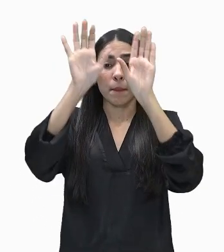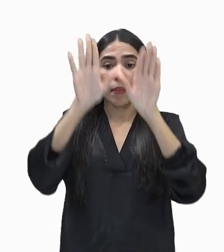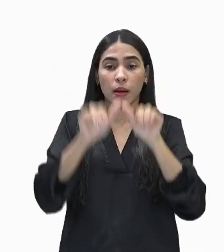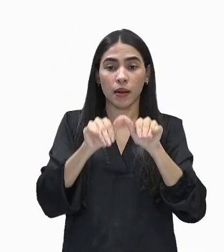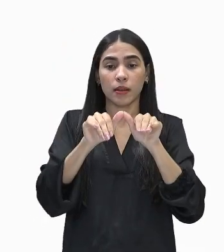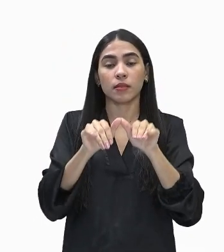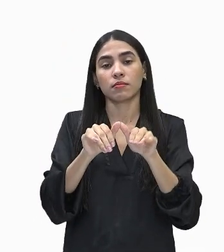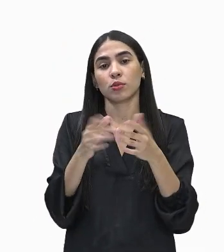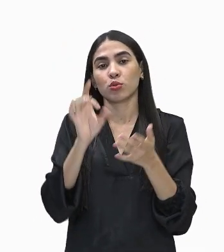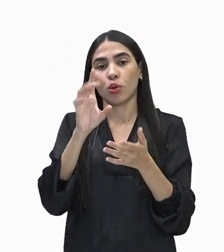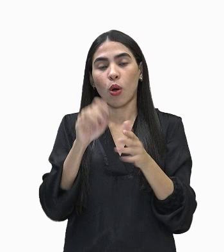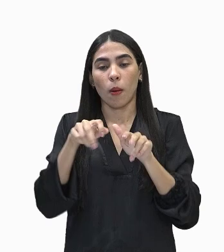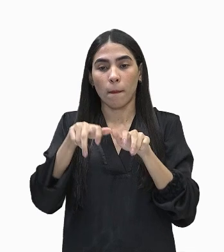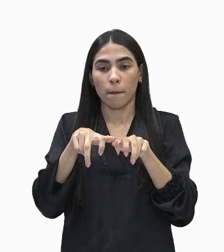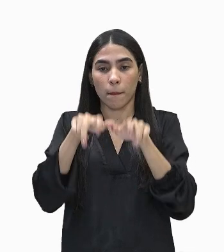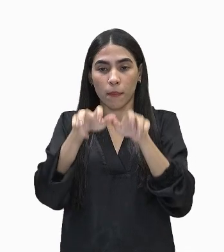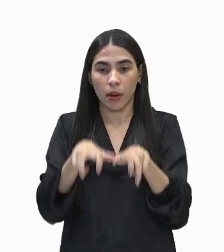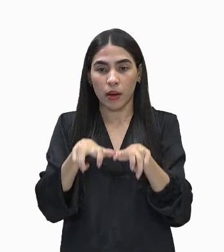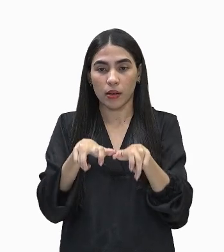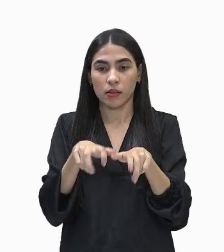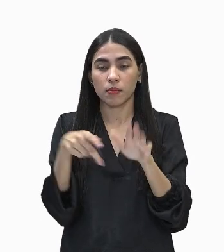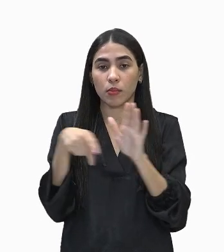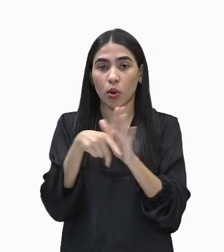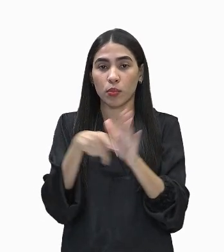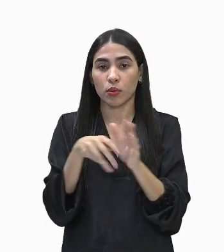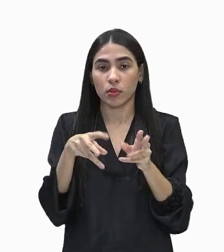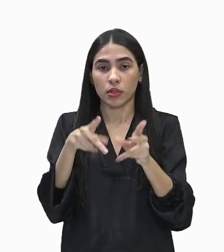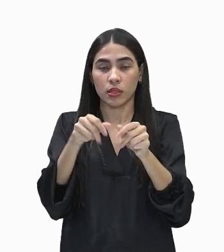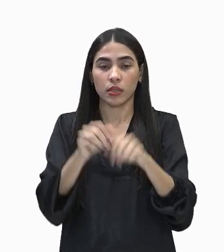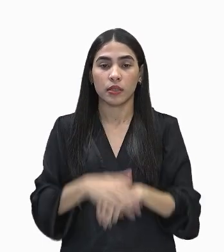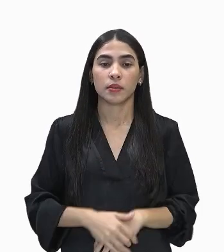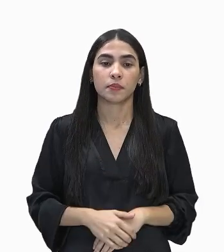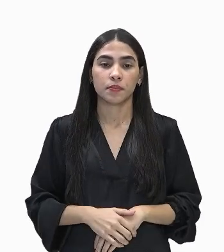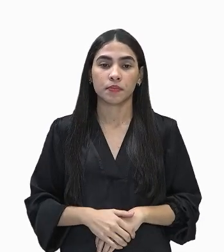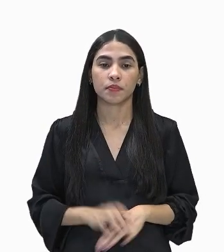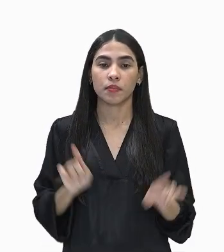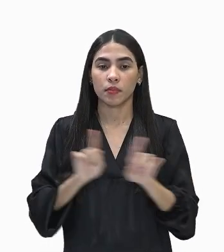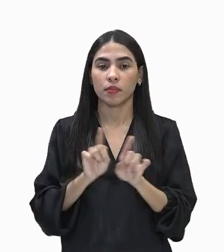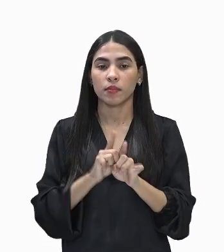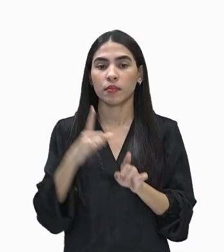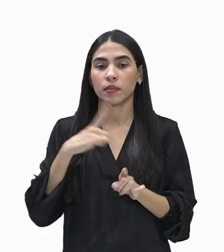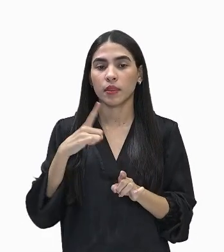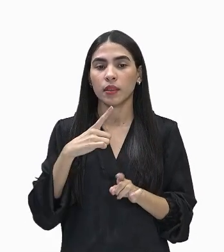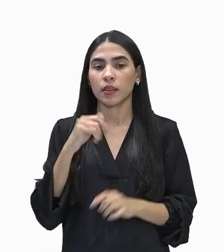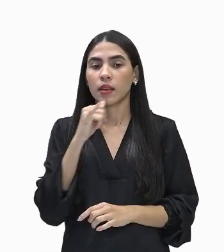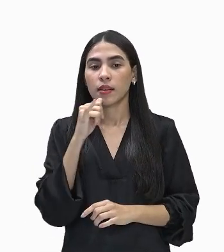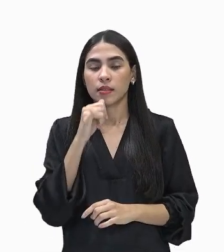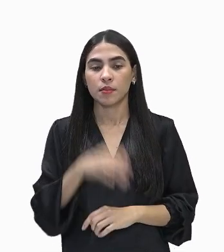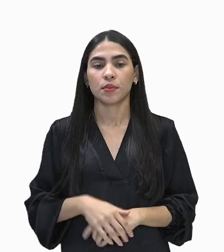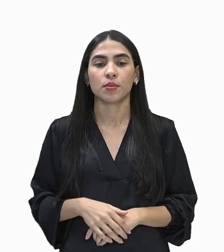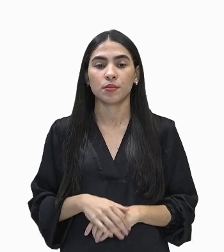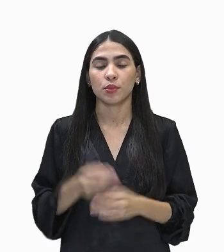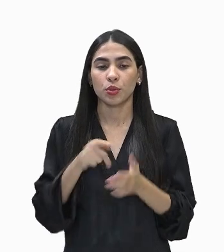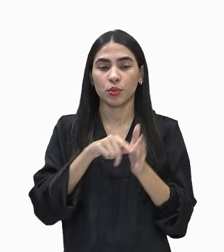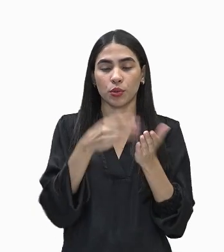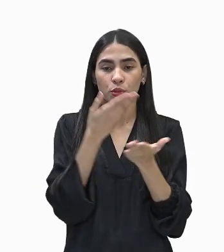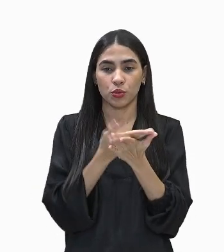terrestre. Elas também terão mais incidência, isso é um estudo já relacionado